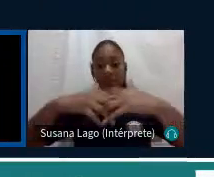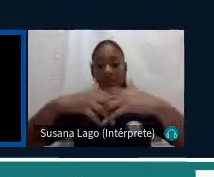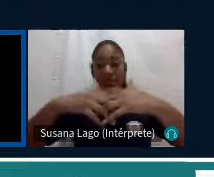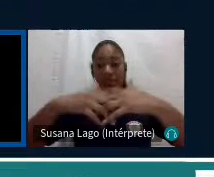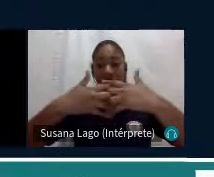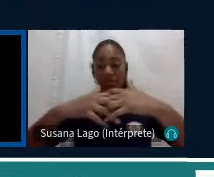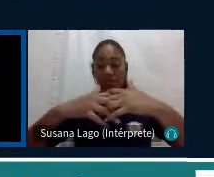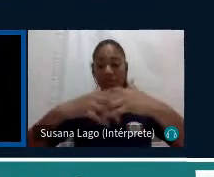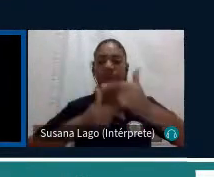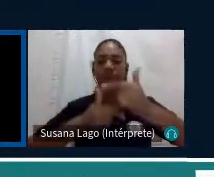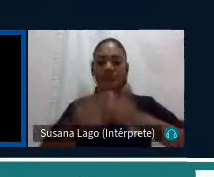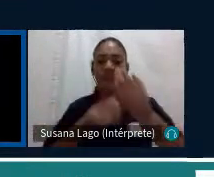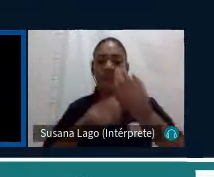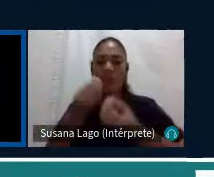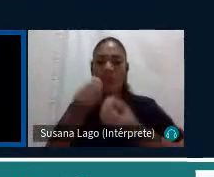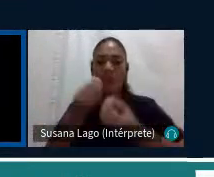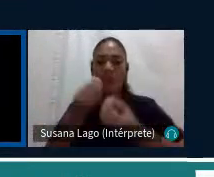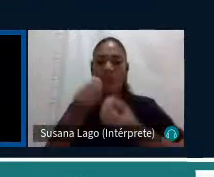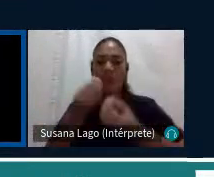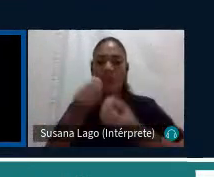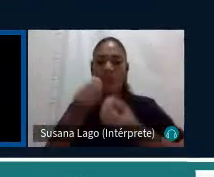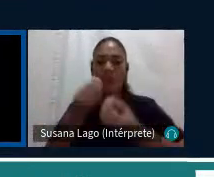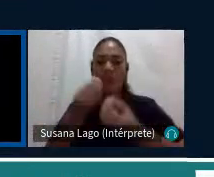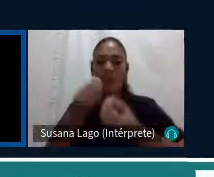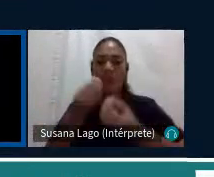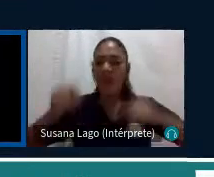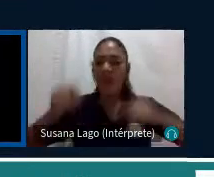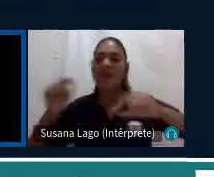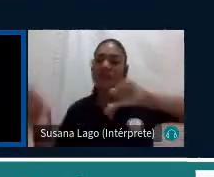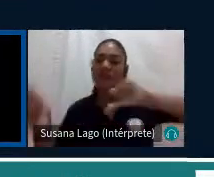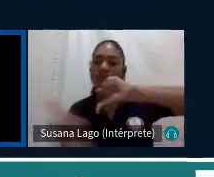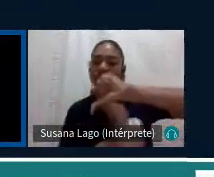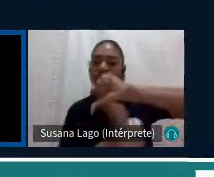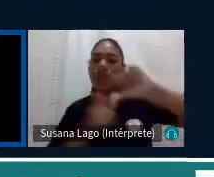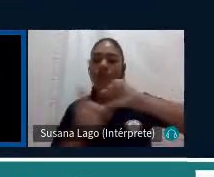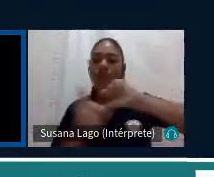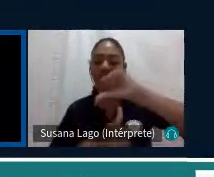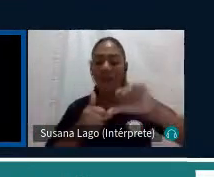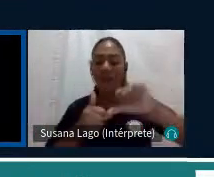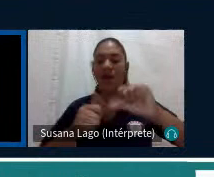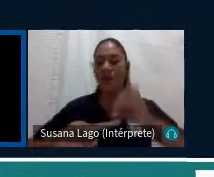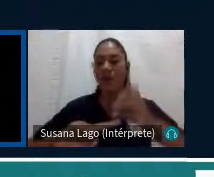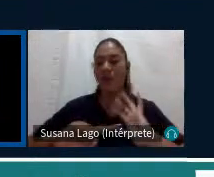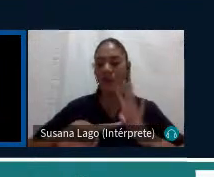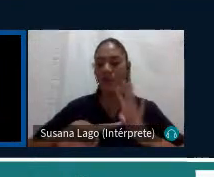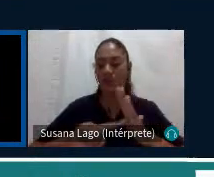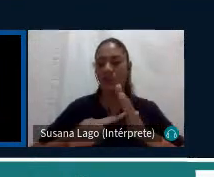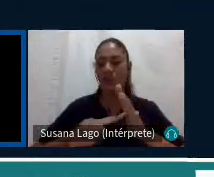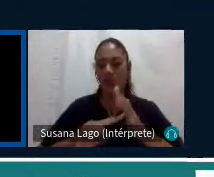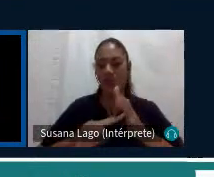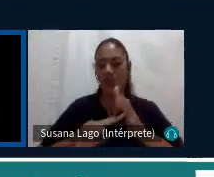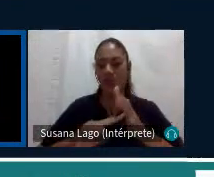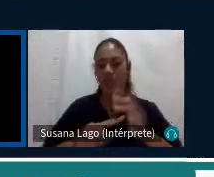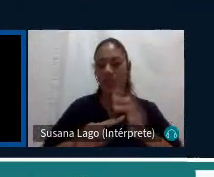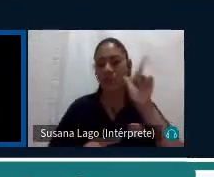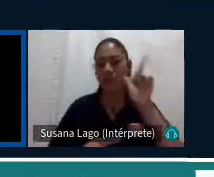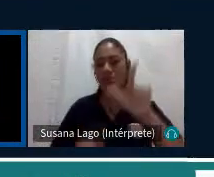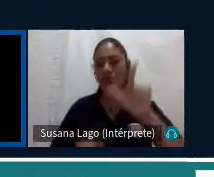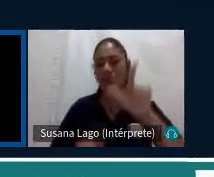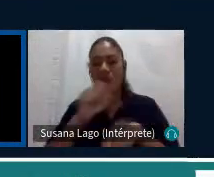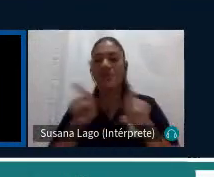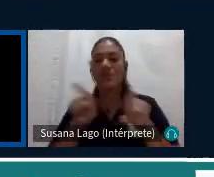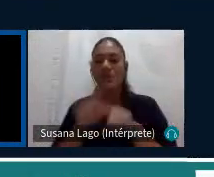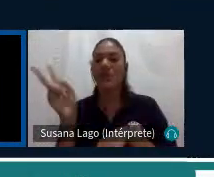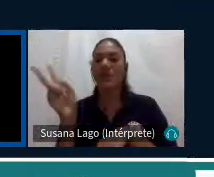que é variar a rotação pelo motor, que aí a gente pode conseguir mais força, mais velocidade, também diminuir uma